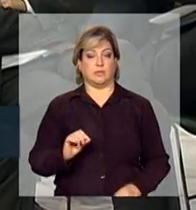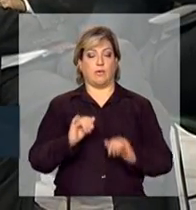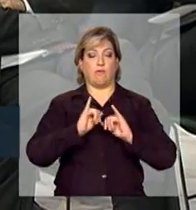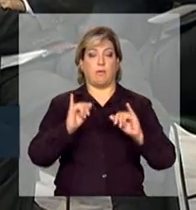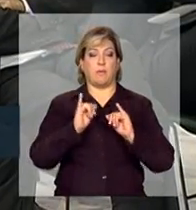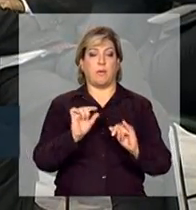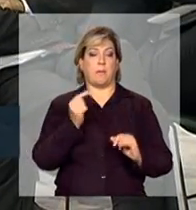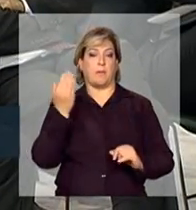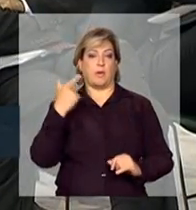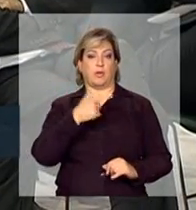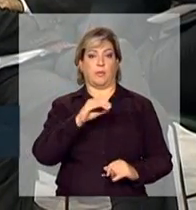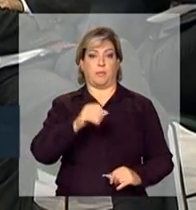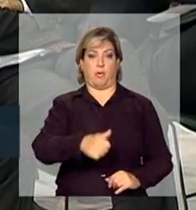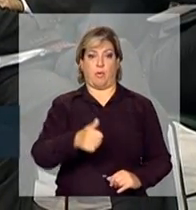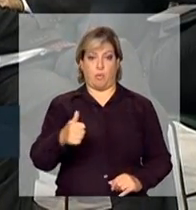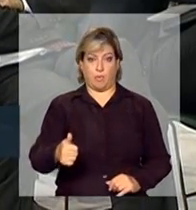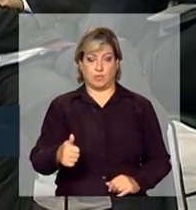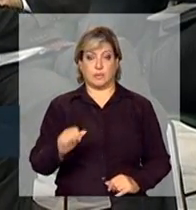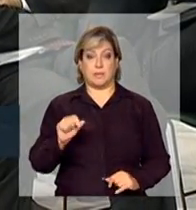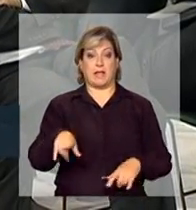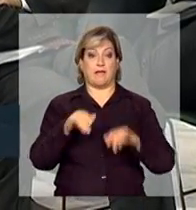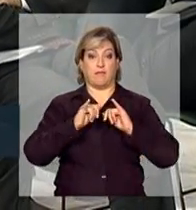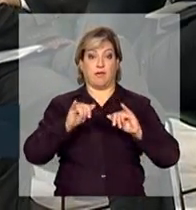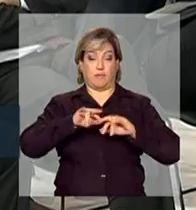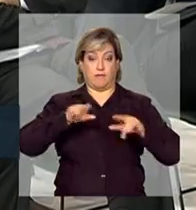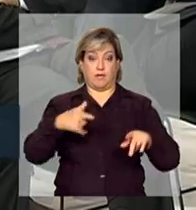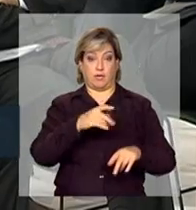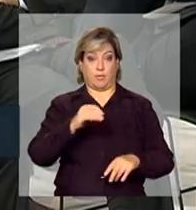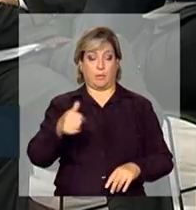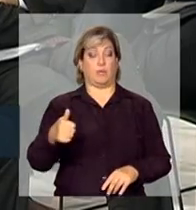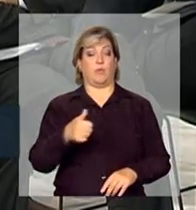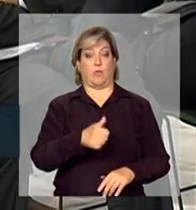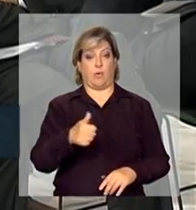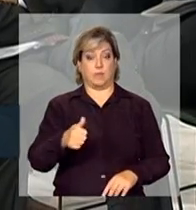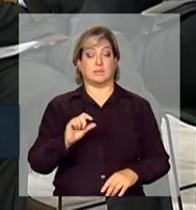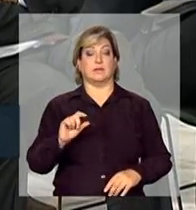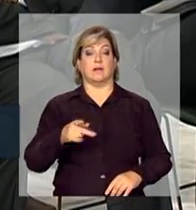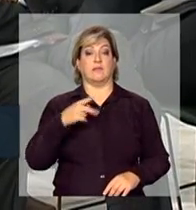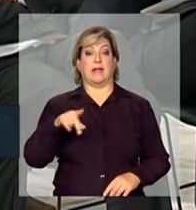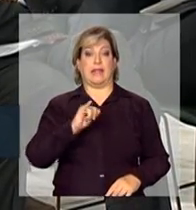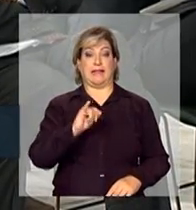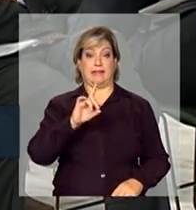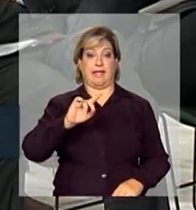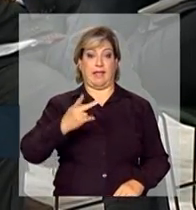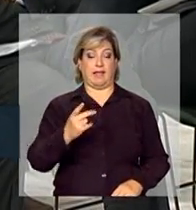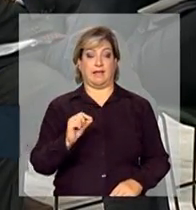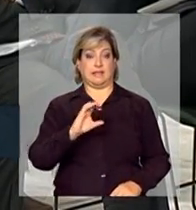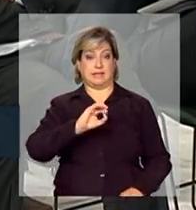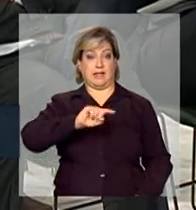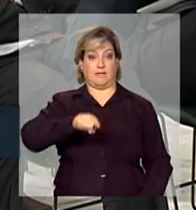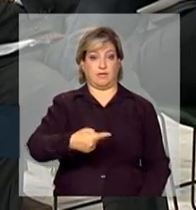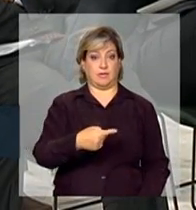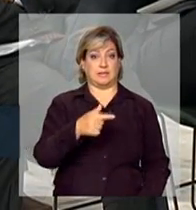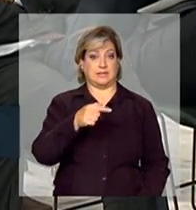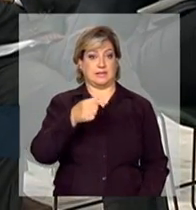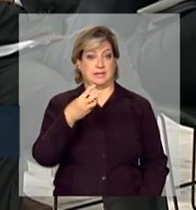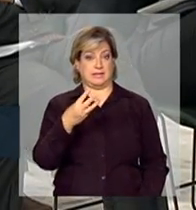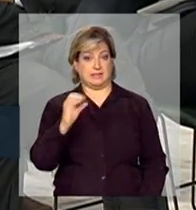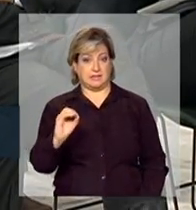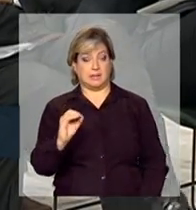e usando os dados referente 2011 o nosso IDH saltaria de 0,730